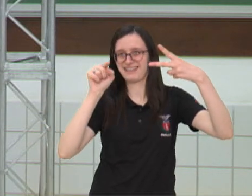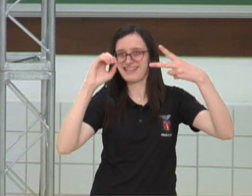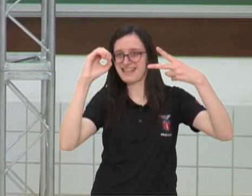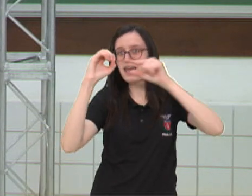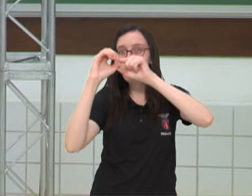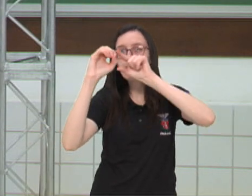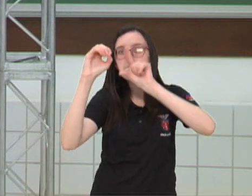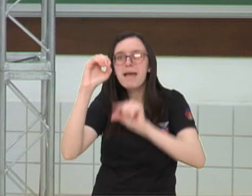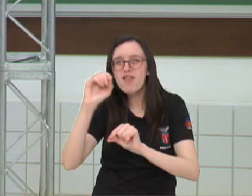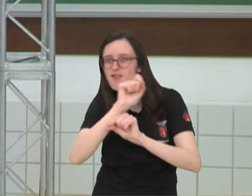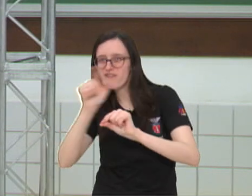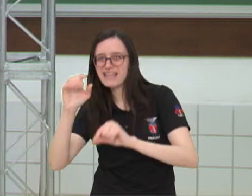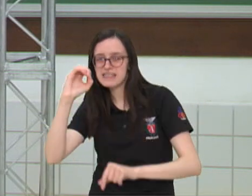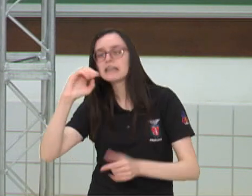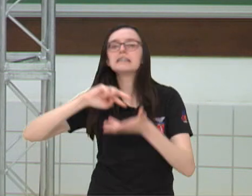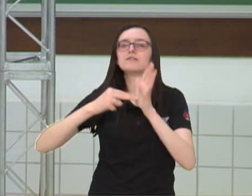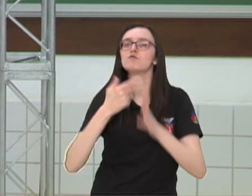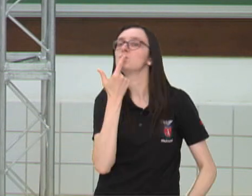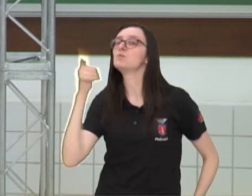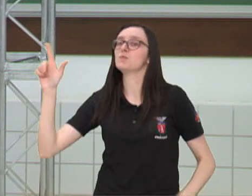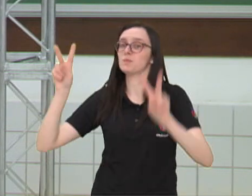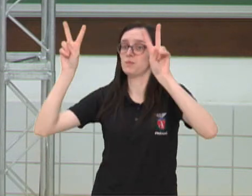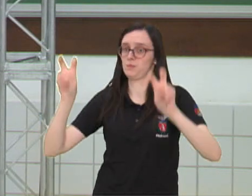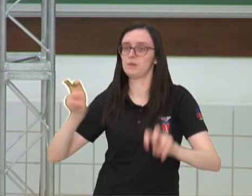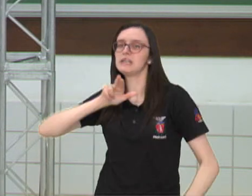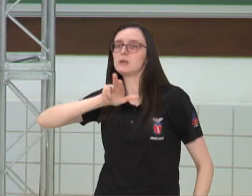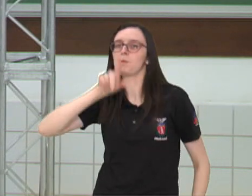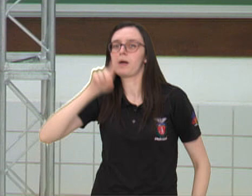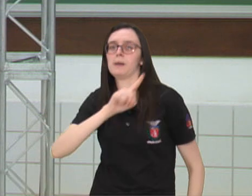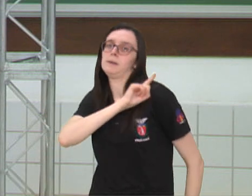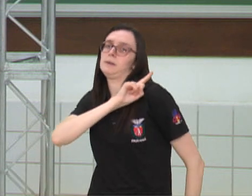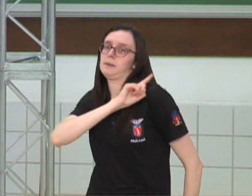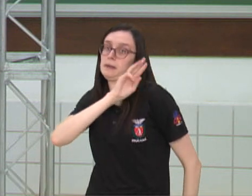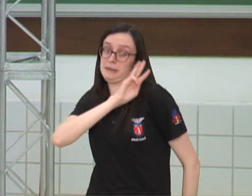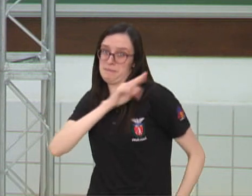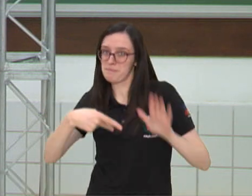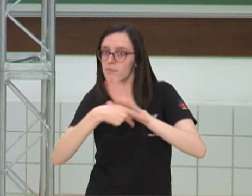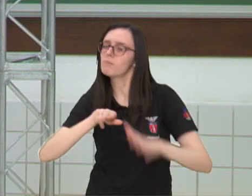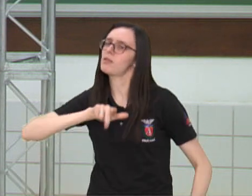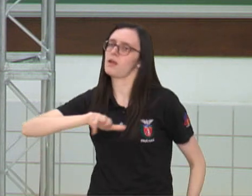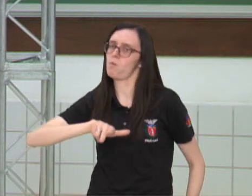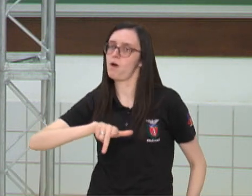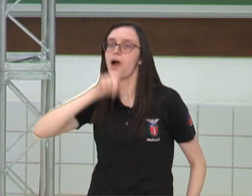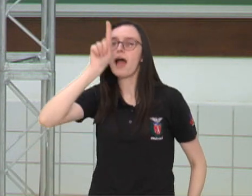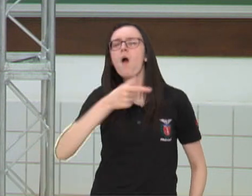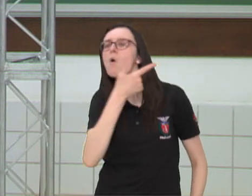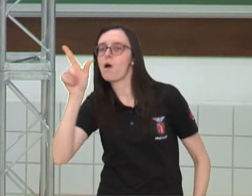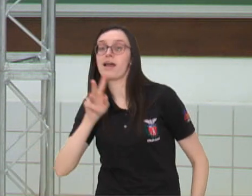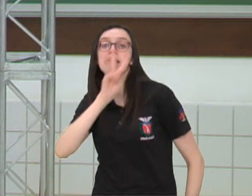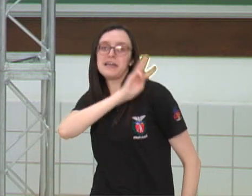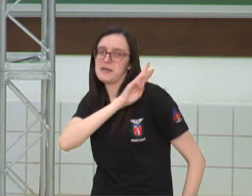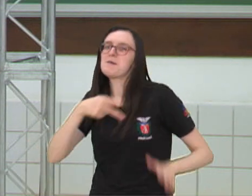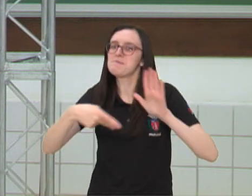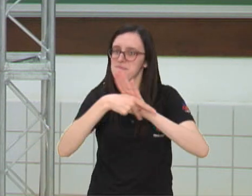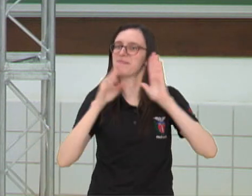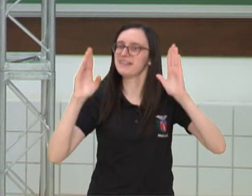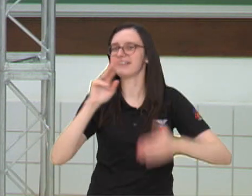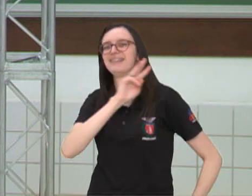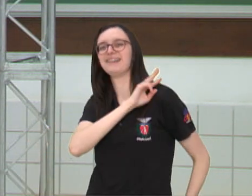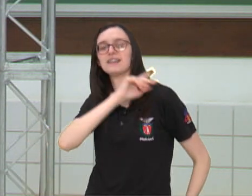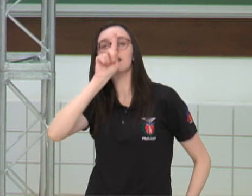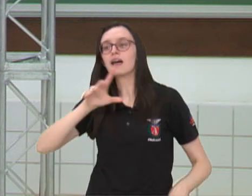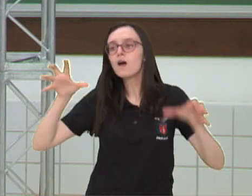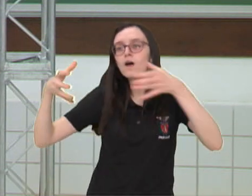Então, o assunto não é para a primeira série do ensino médio, o assunto é lá para a terceira série do ensino médio em conjunto dos